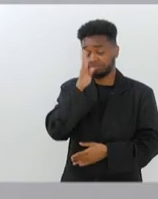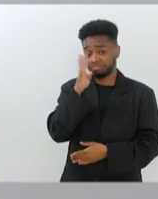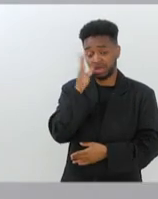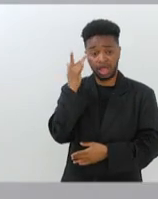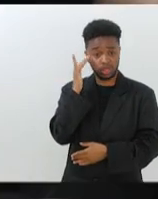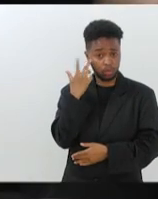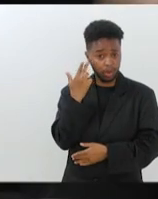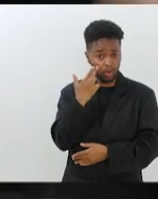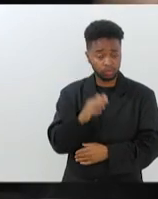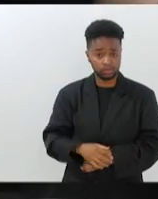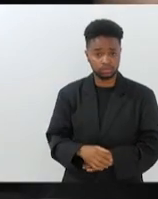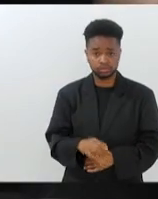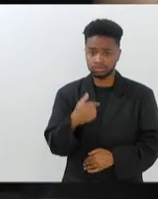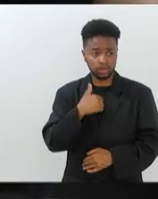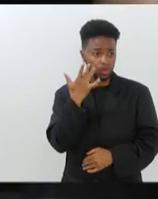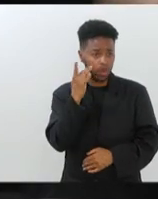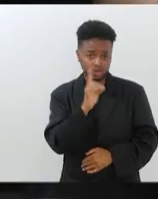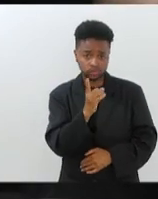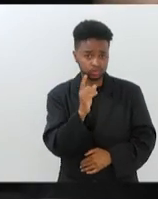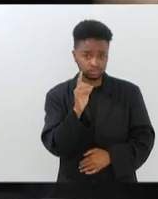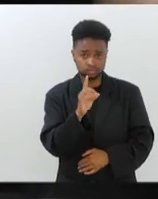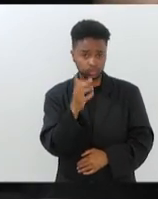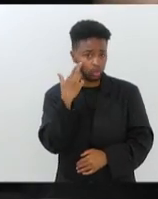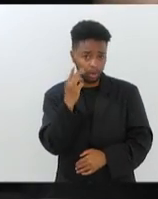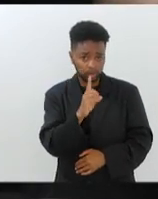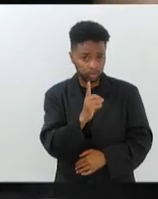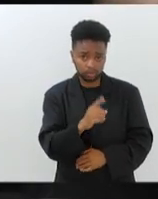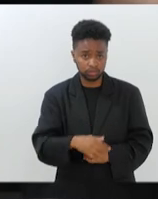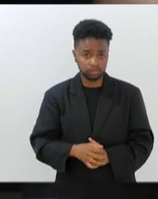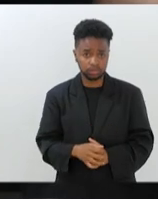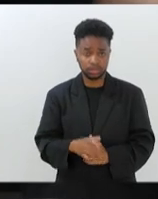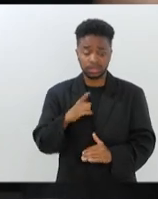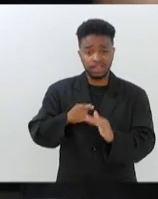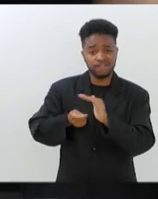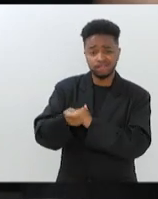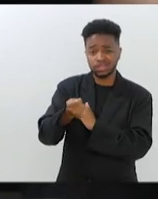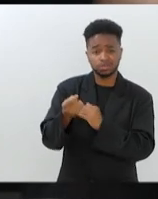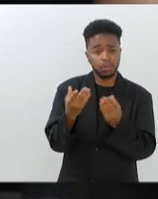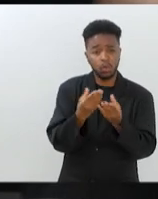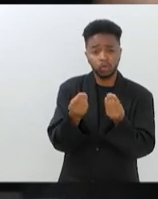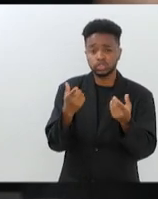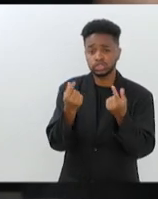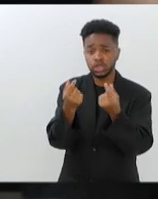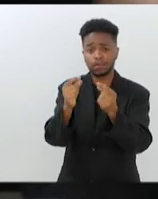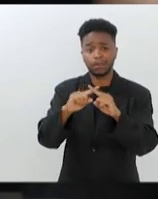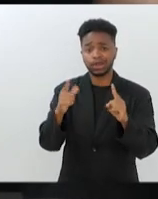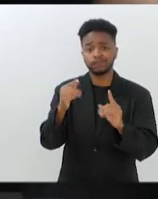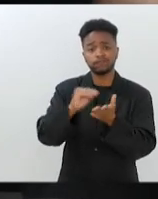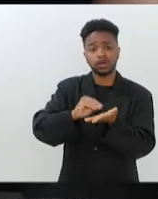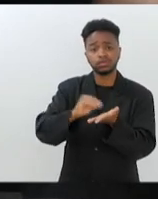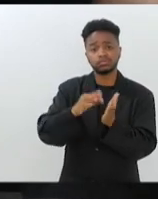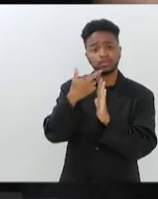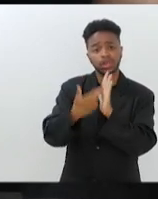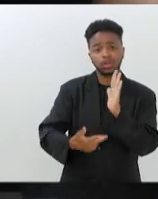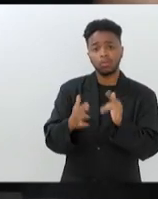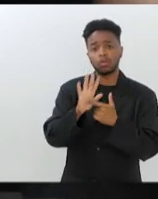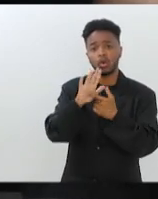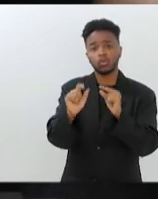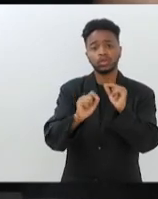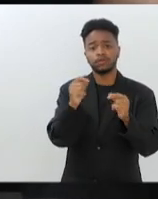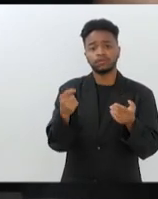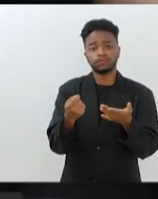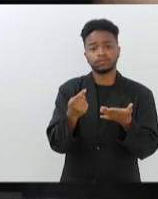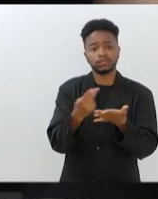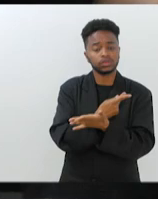acha acha normal não não acho normal o investimento Milionário e sem relatório do que do que foi do que foi feito e